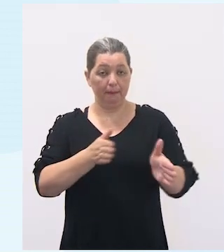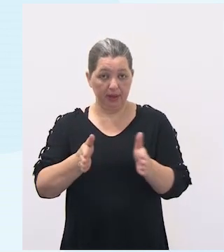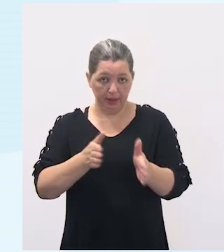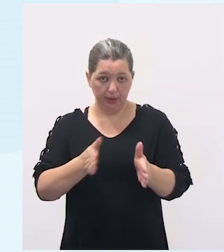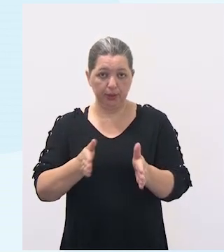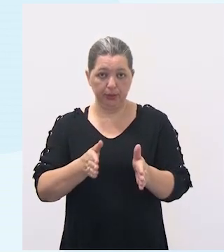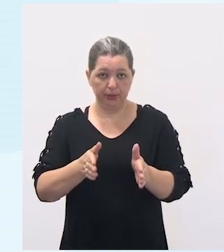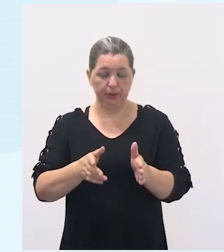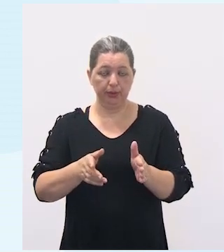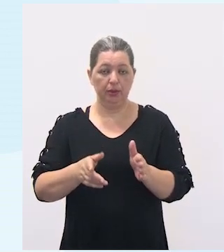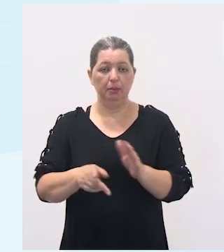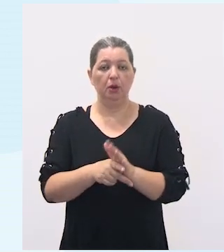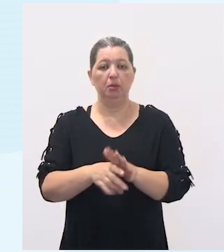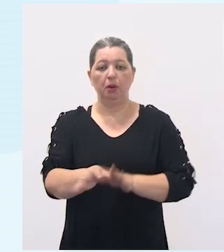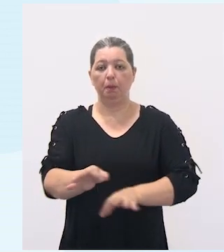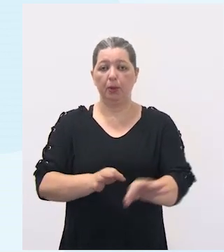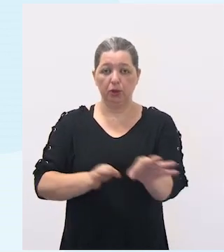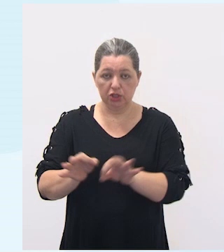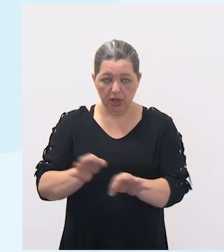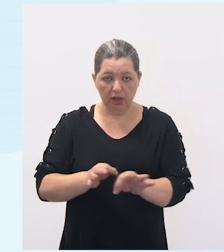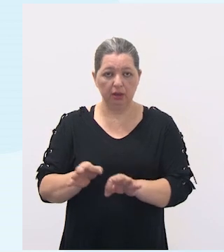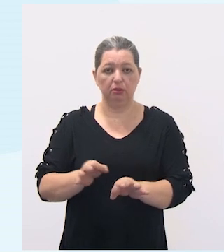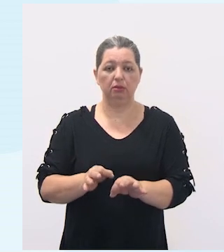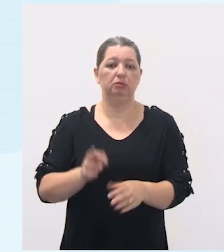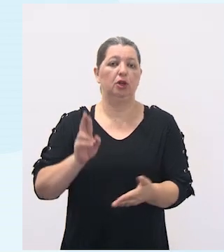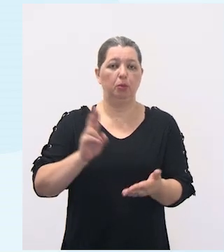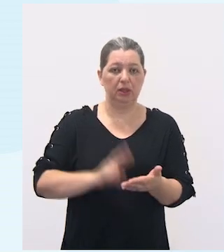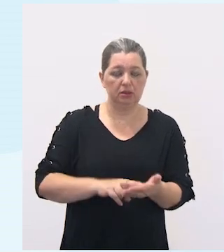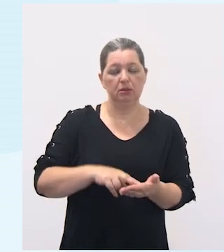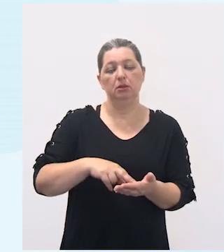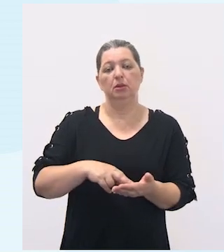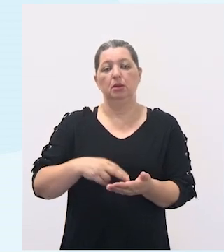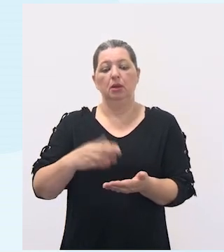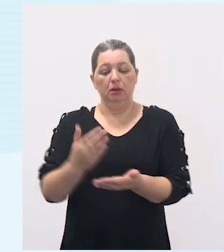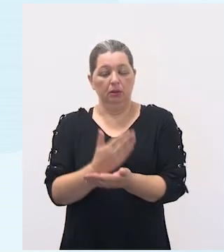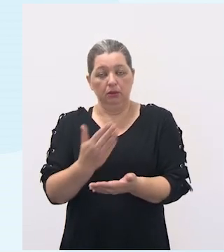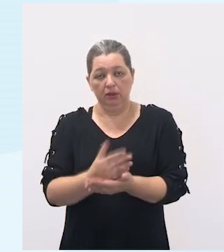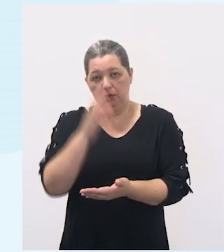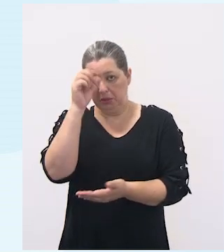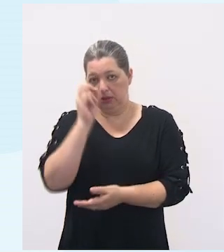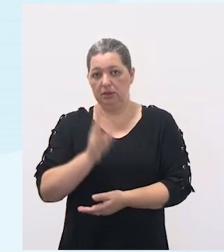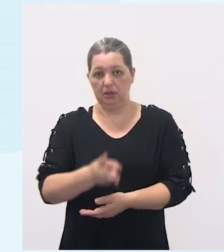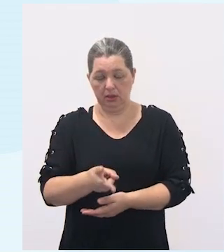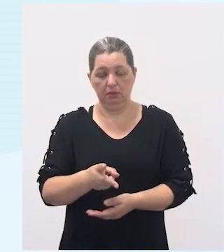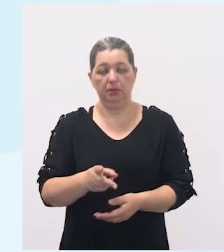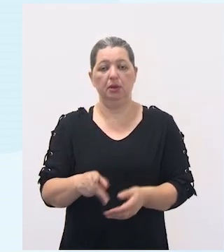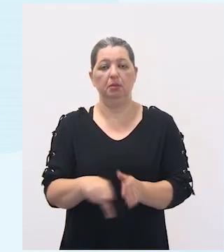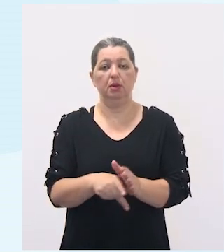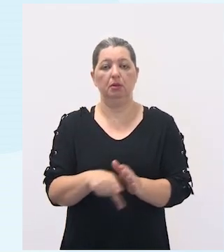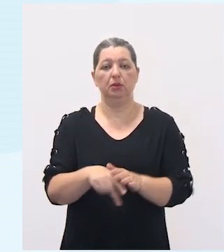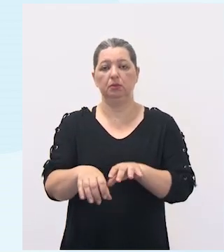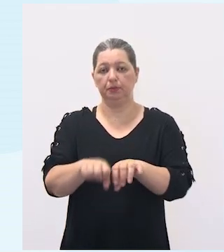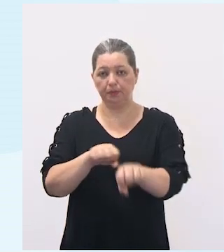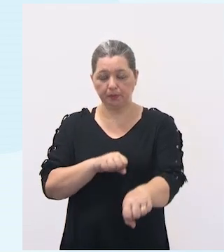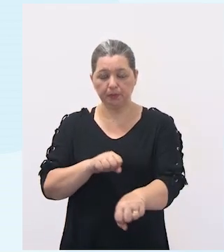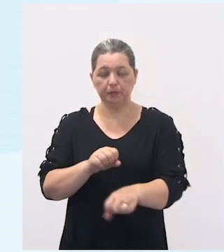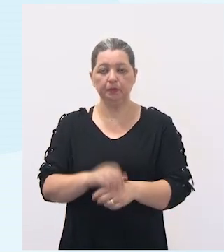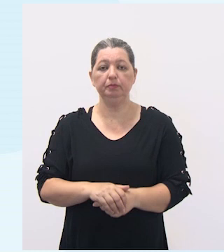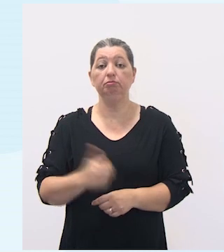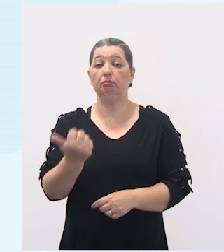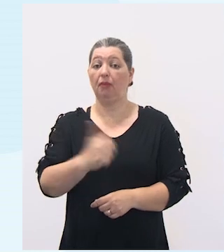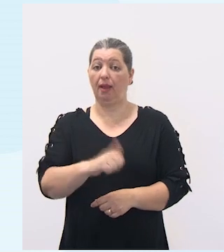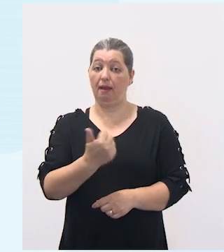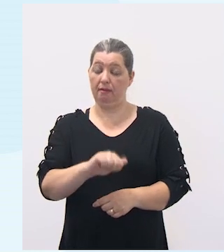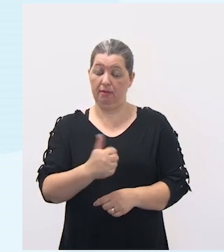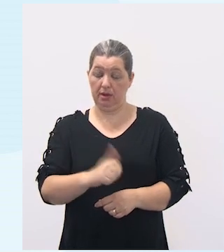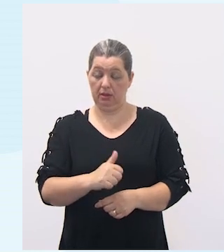do projeto de recuperação, do Aprender Sempre, do acompanhamento formativo, e a avaliação externa é uma avaliação